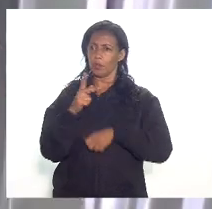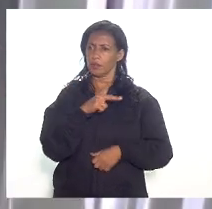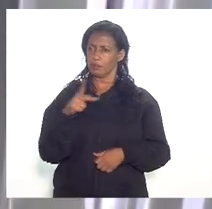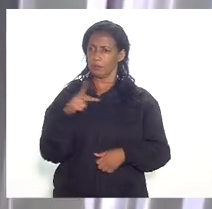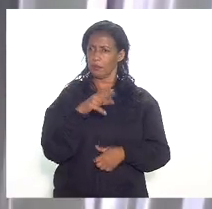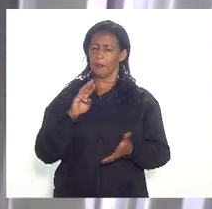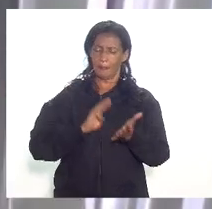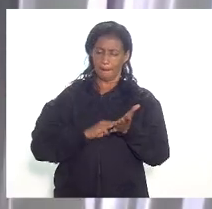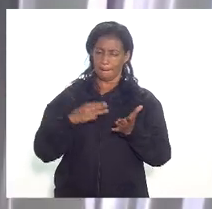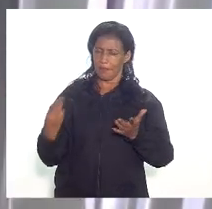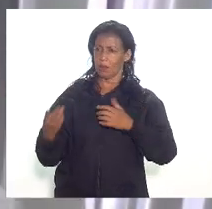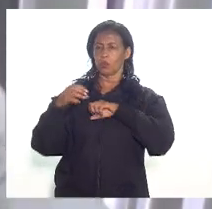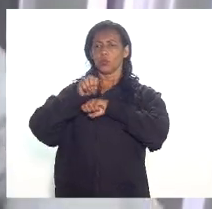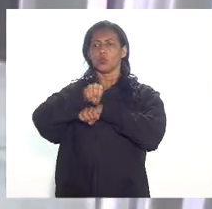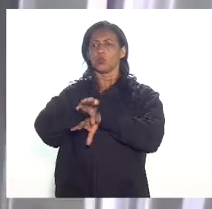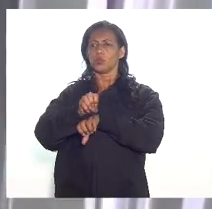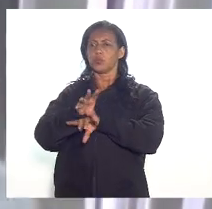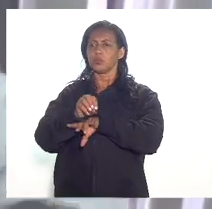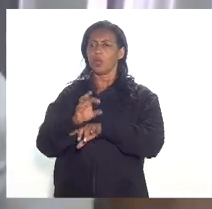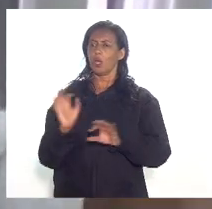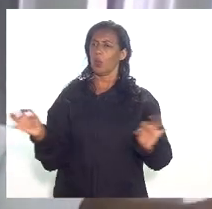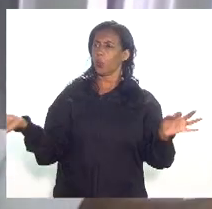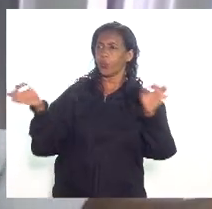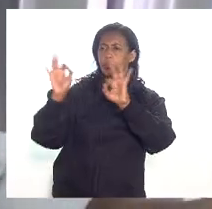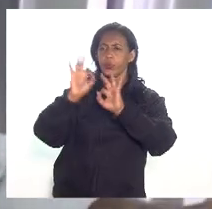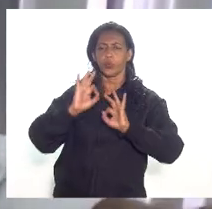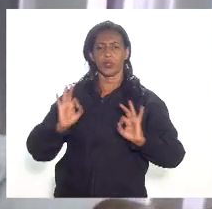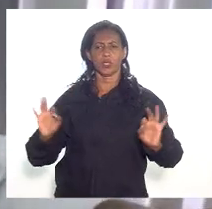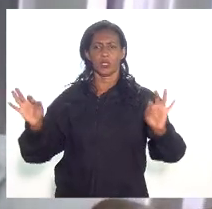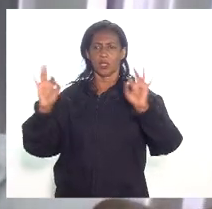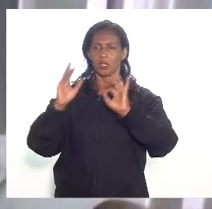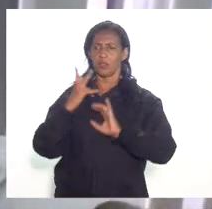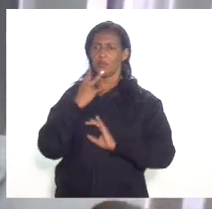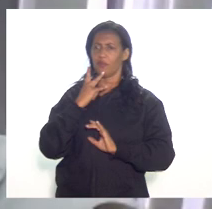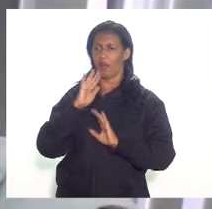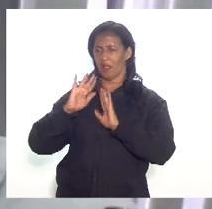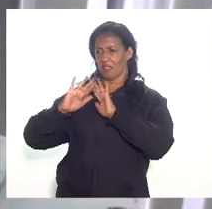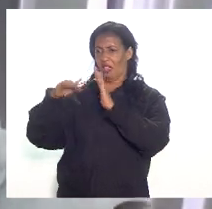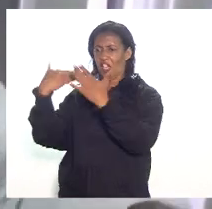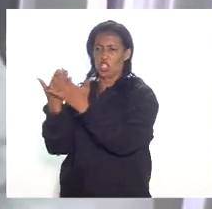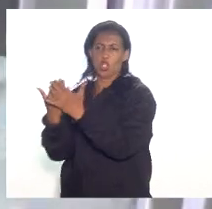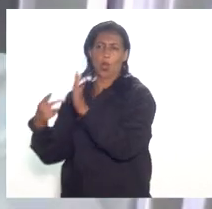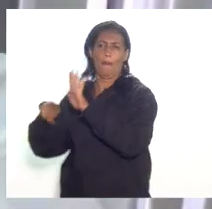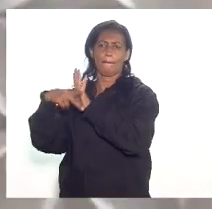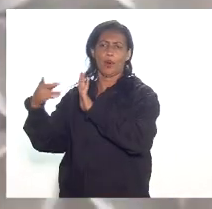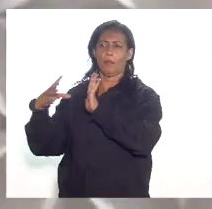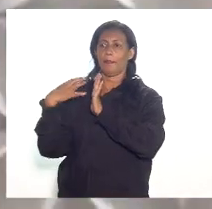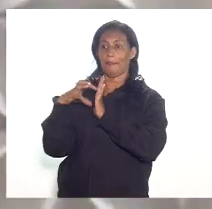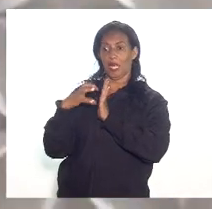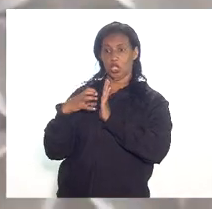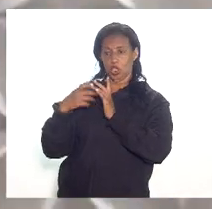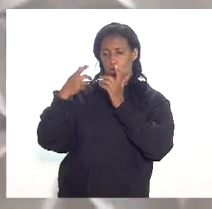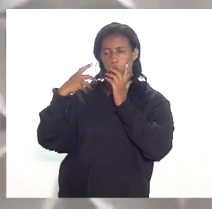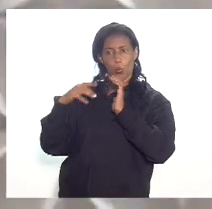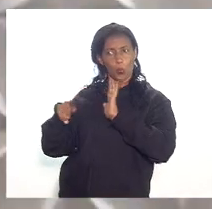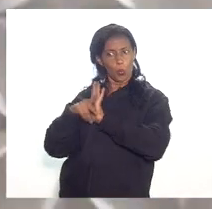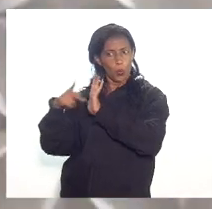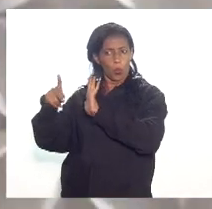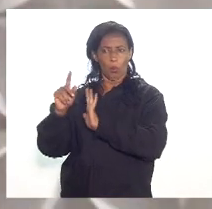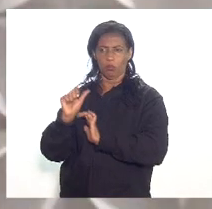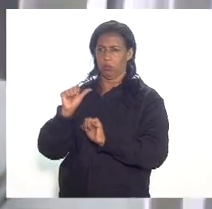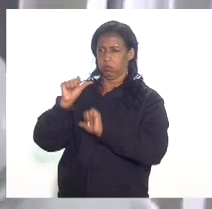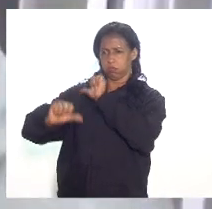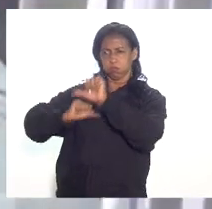membros da comissão de educação dizer que ninguém aqui defende que a escola vista a camisa de um partido qualquer que seja que a escola vire